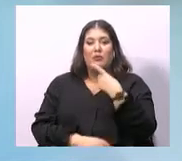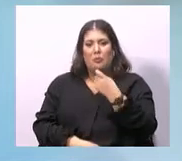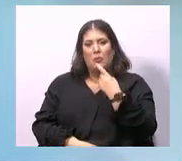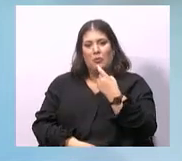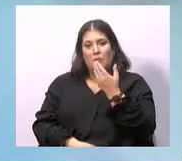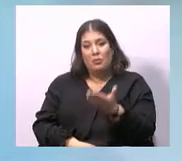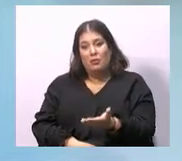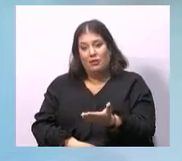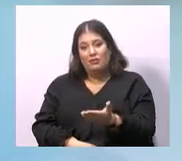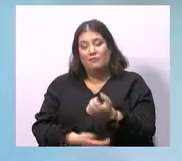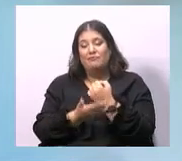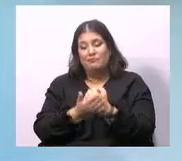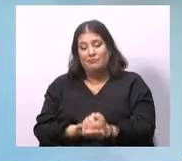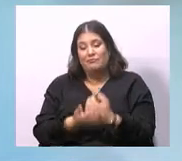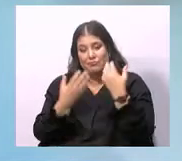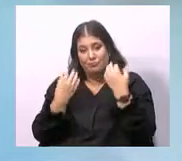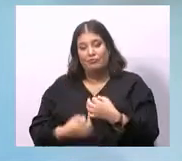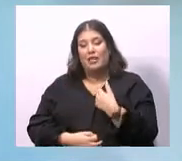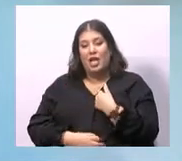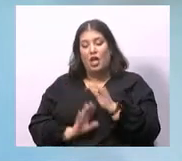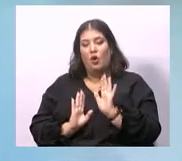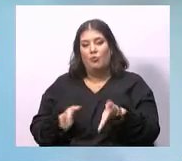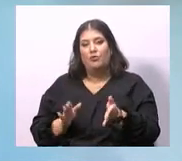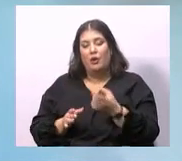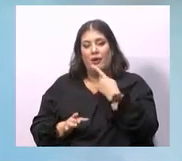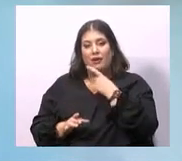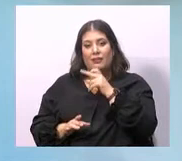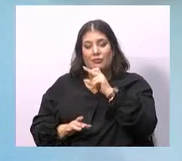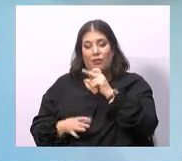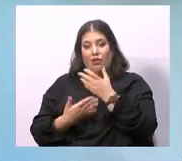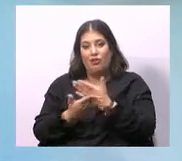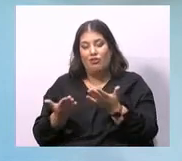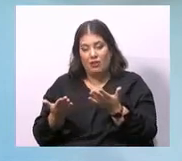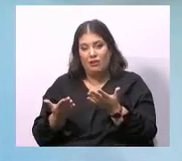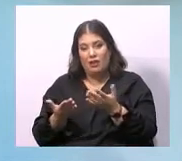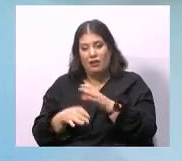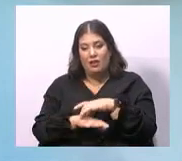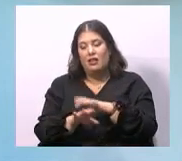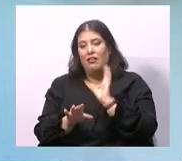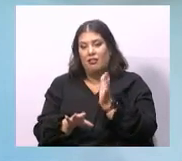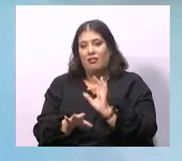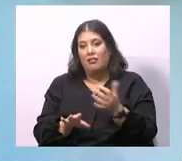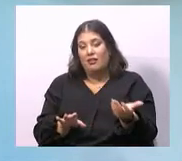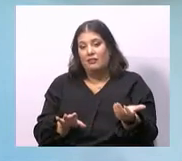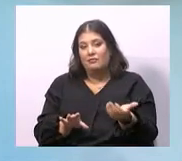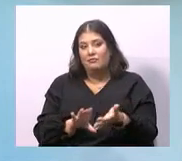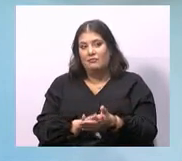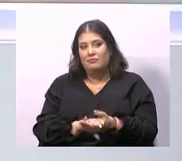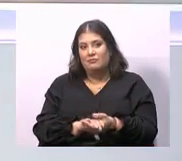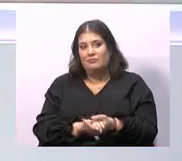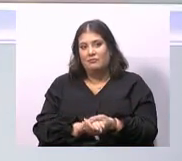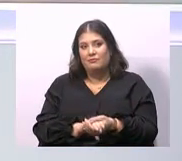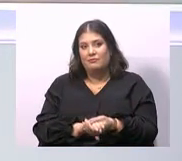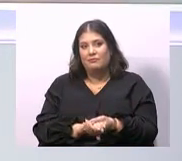facto, eu precisava de ter estas respostas para tentar orientar a senhora. Portanto,